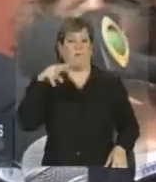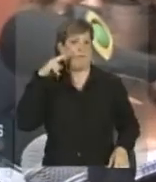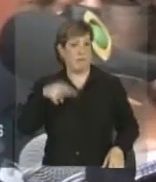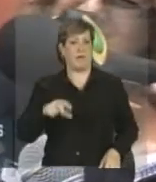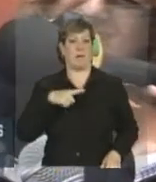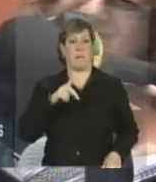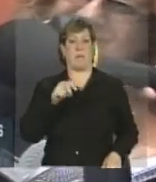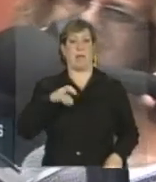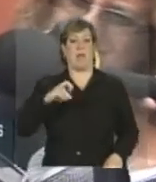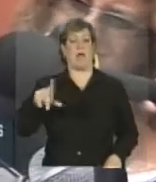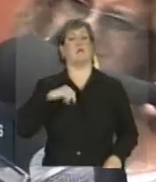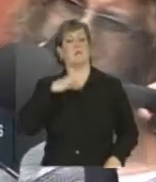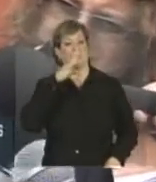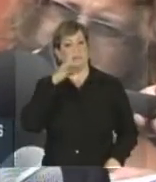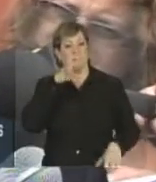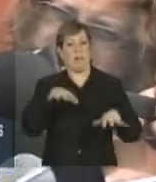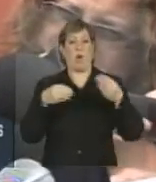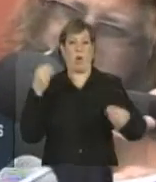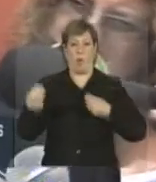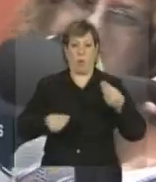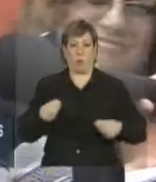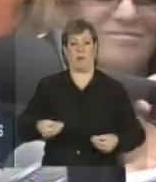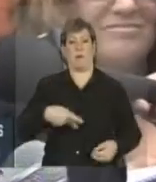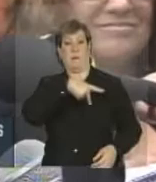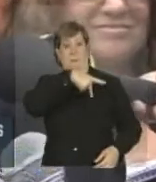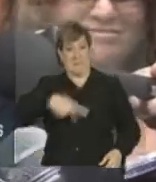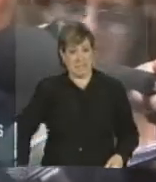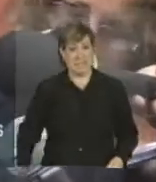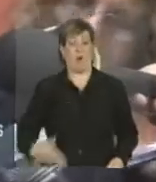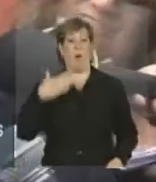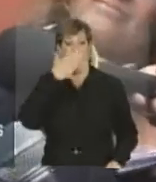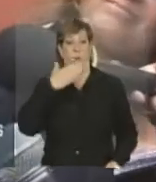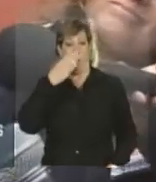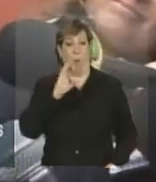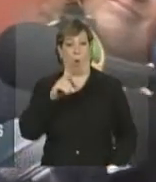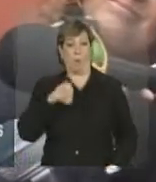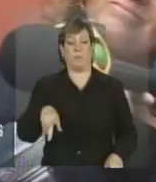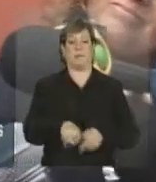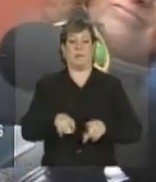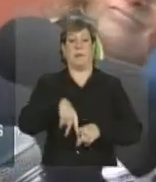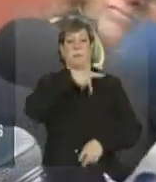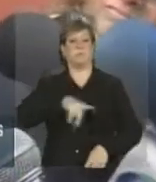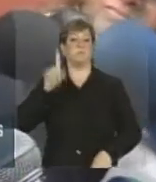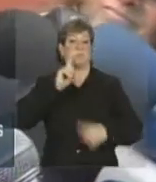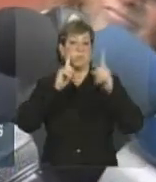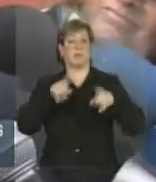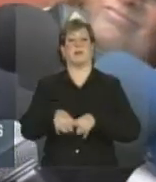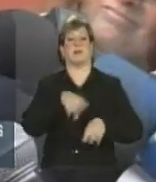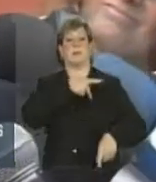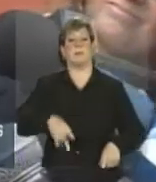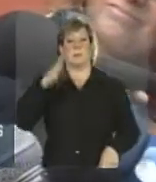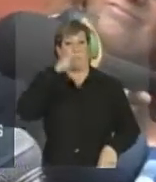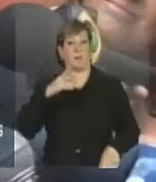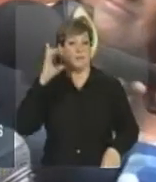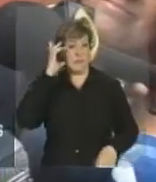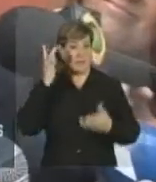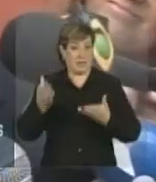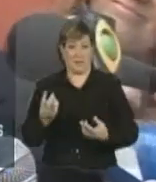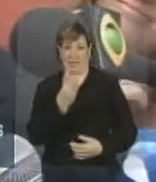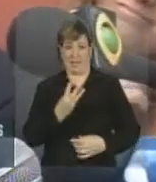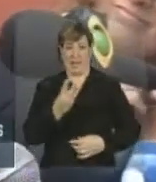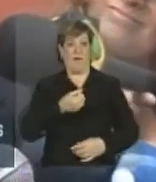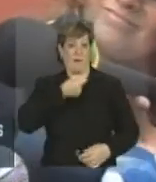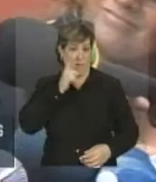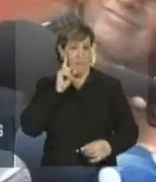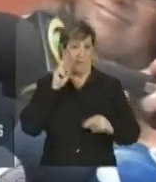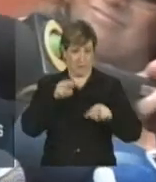painel interessante entre o presidente Santos, presidente Obama e presidenta Dilma Rousseff. Como comentou